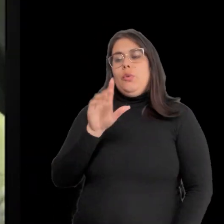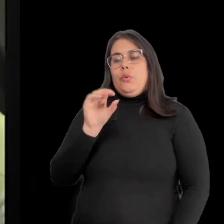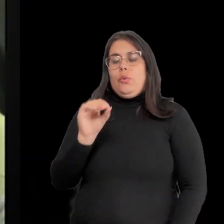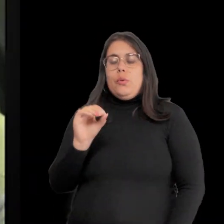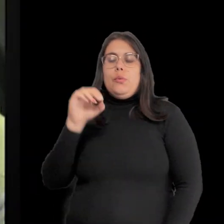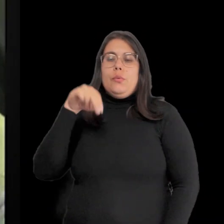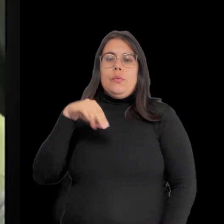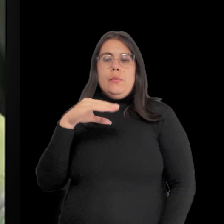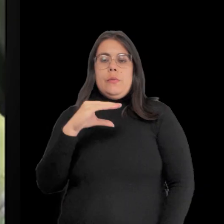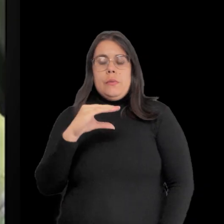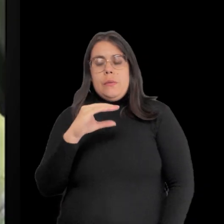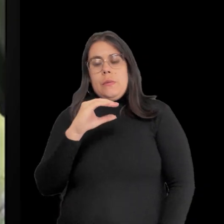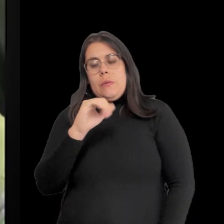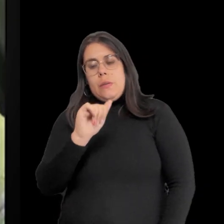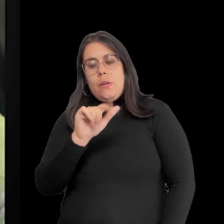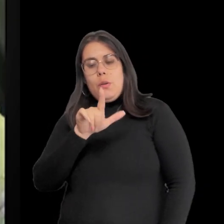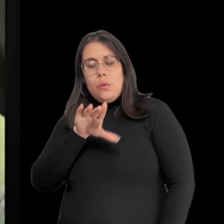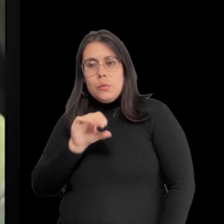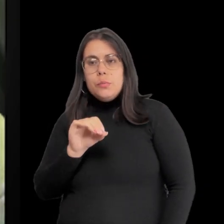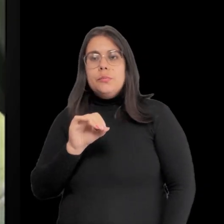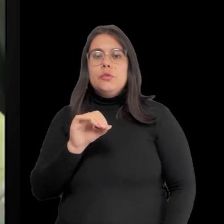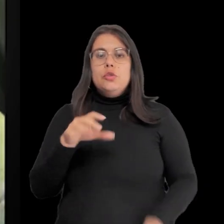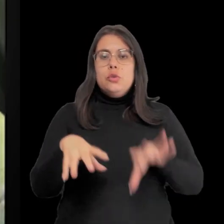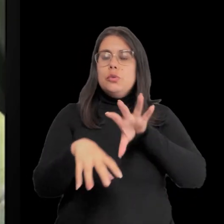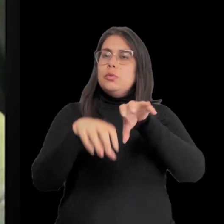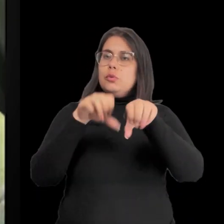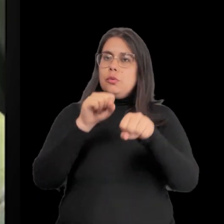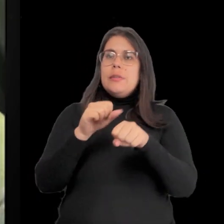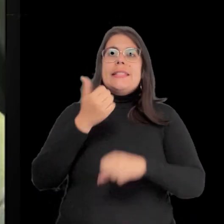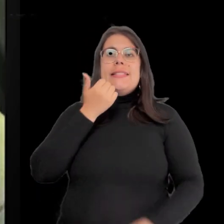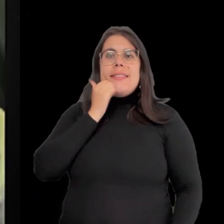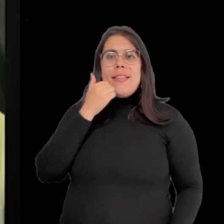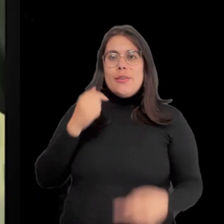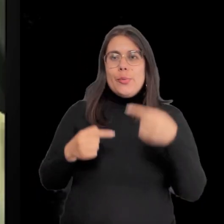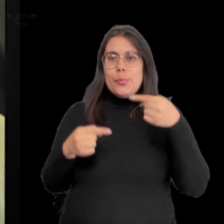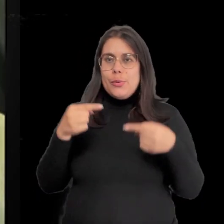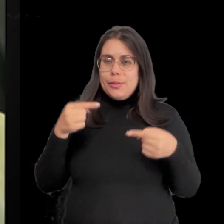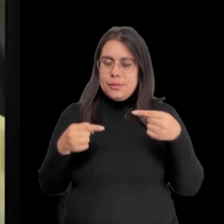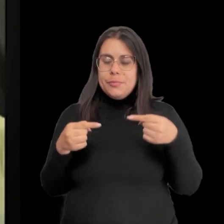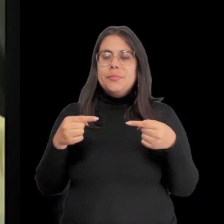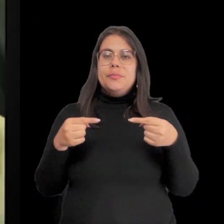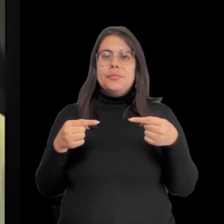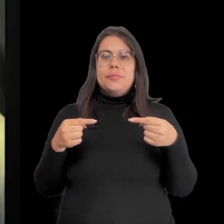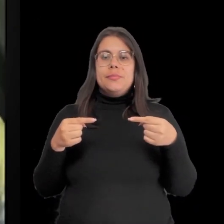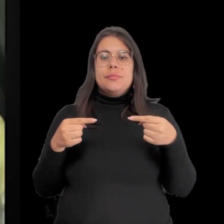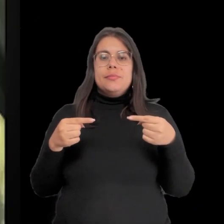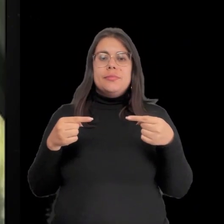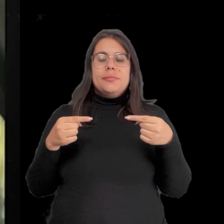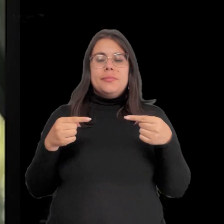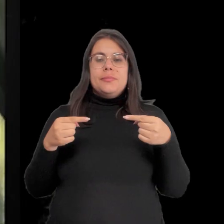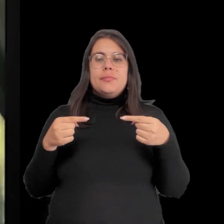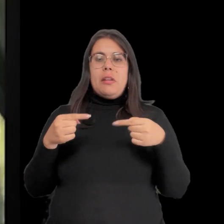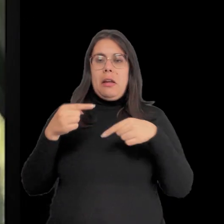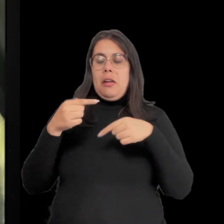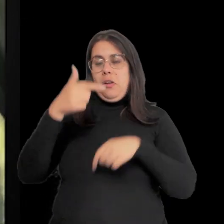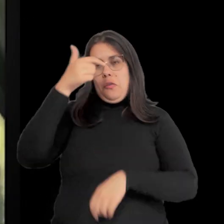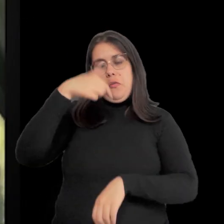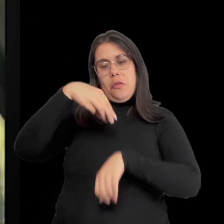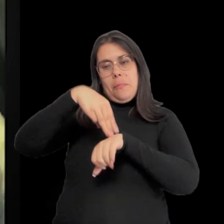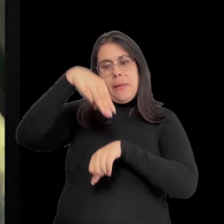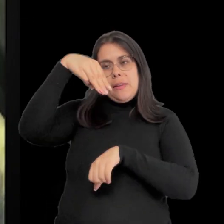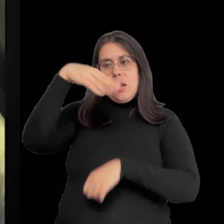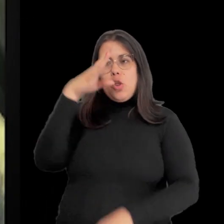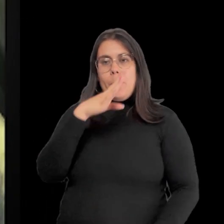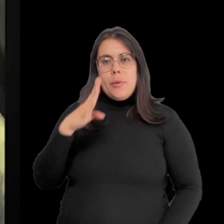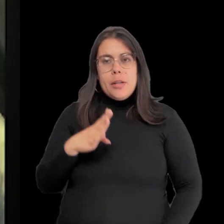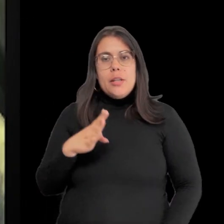Eu sou o Gonçalo Ruas, sou formado em Ciência Política, vim